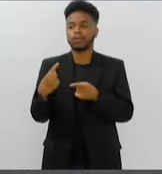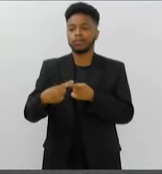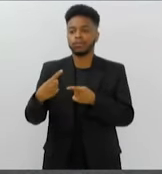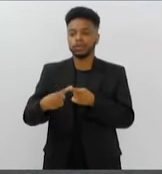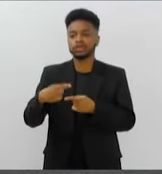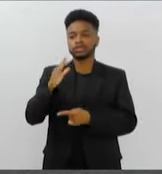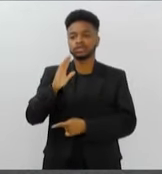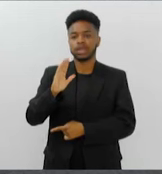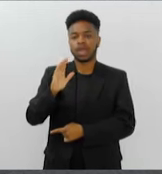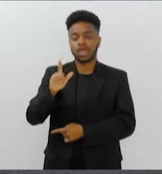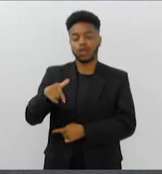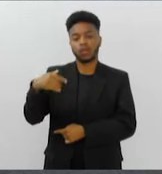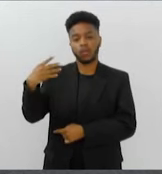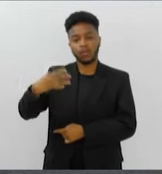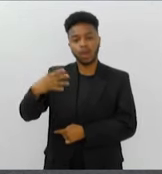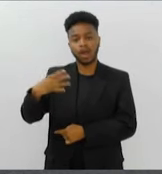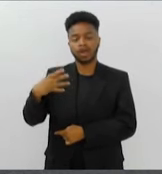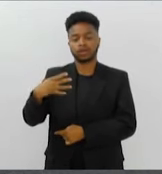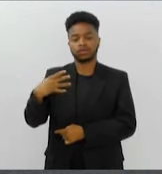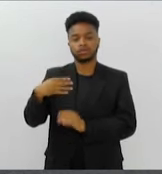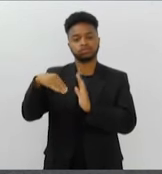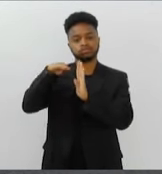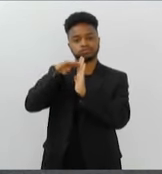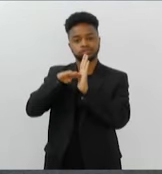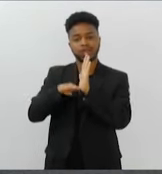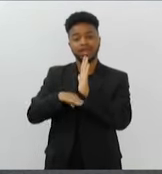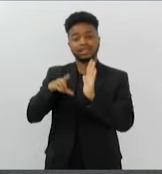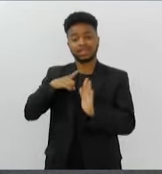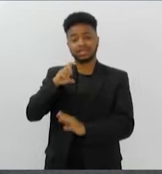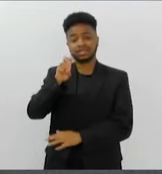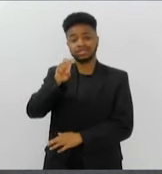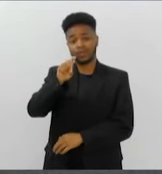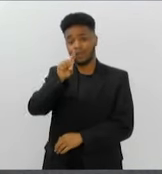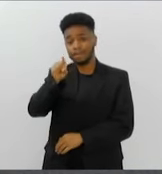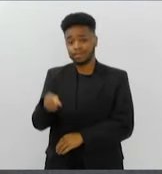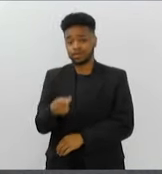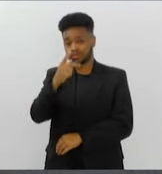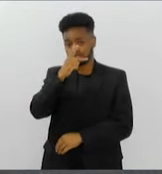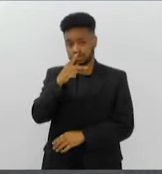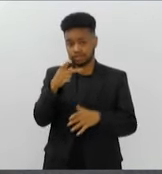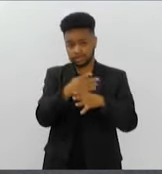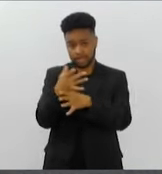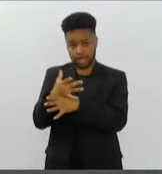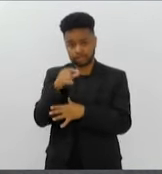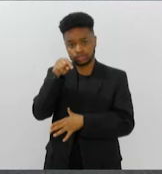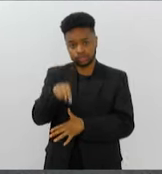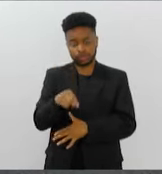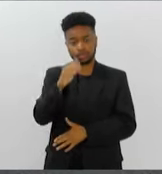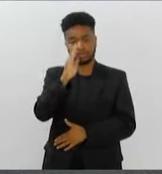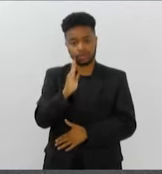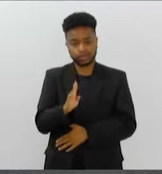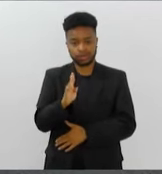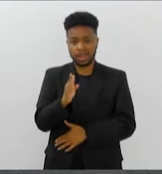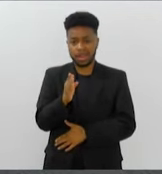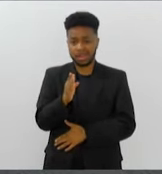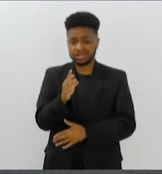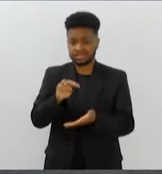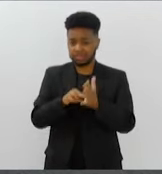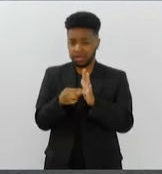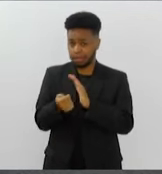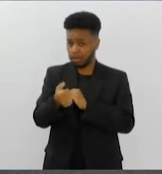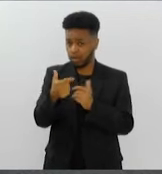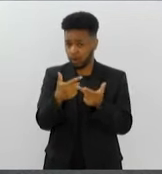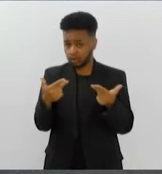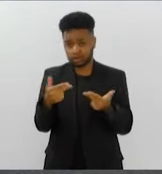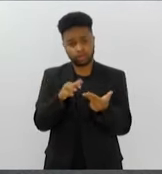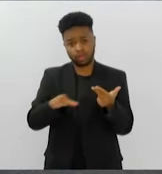quarto colocado em mais de 5 mil municípios brasileiros não é pouca coisa.